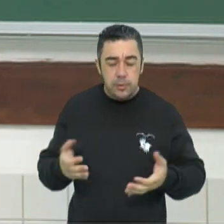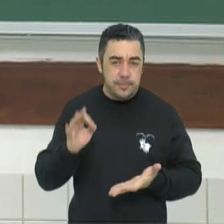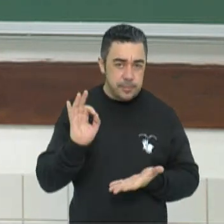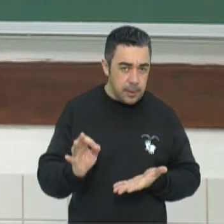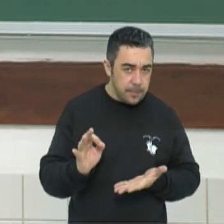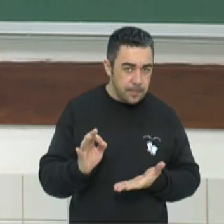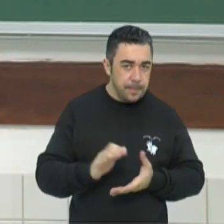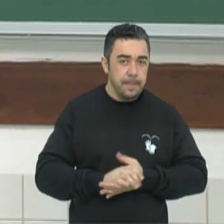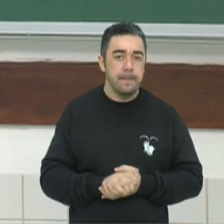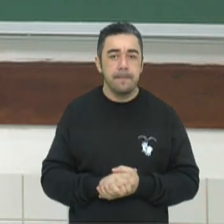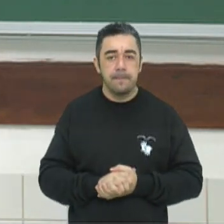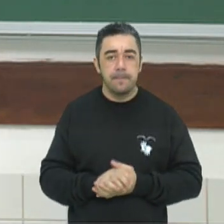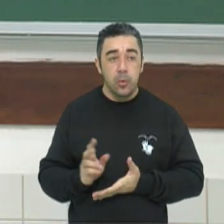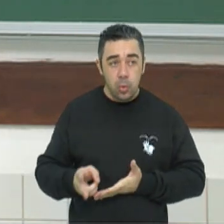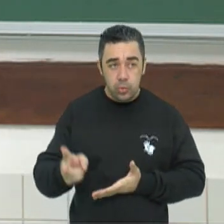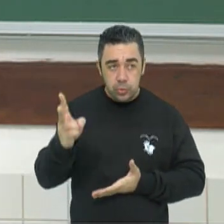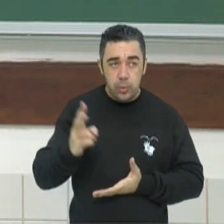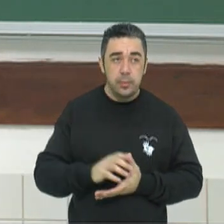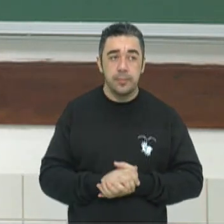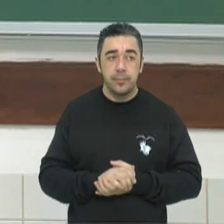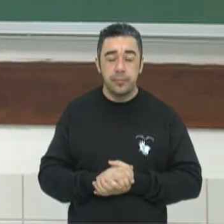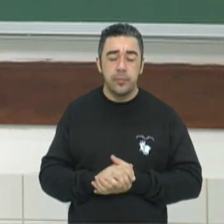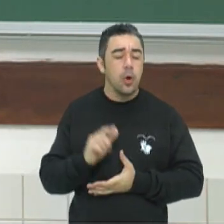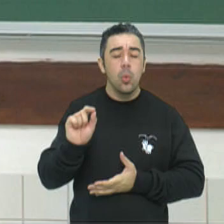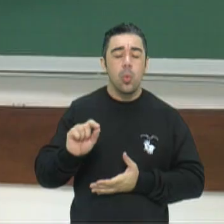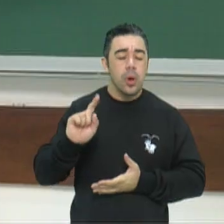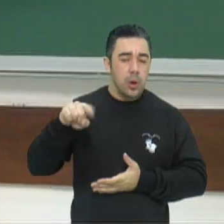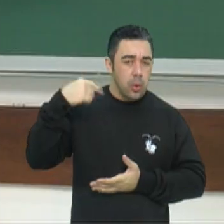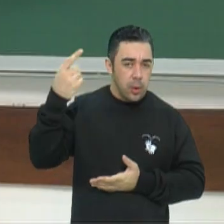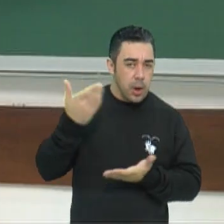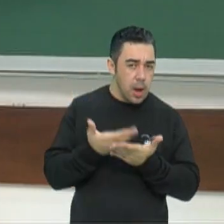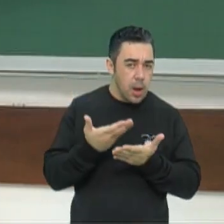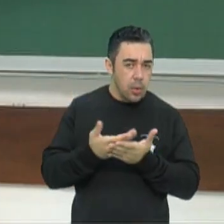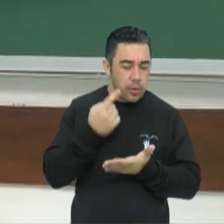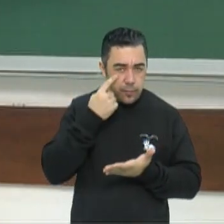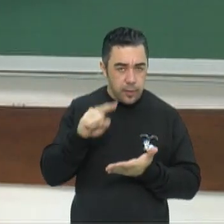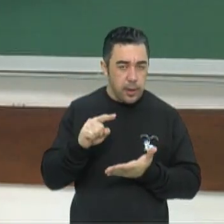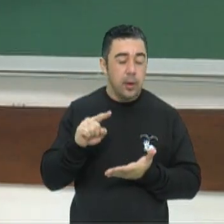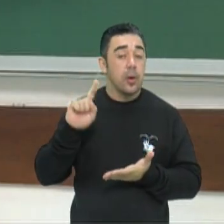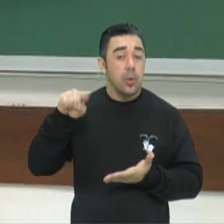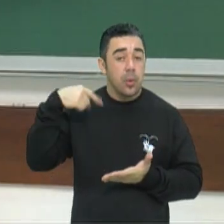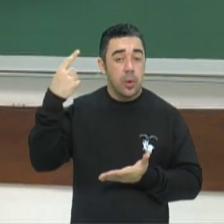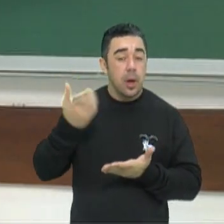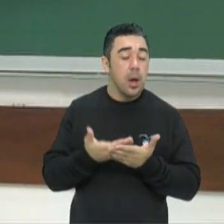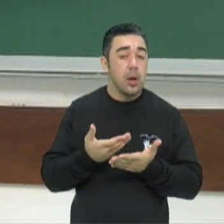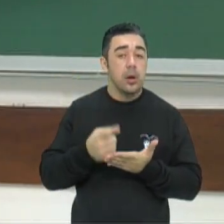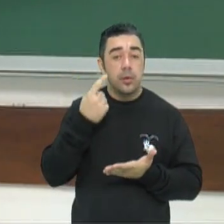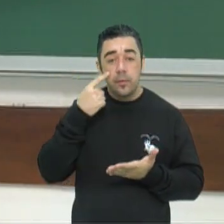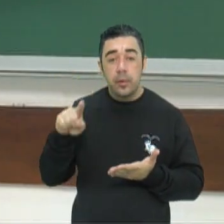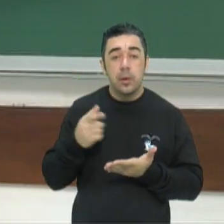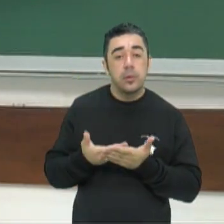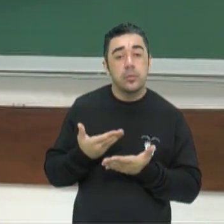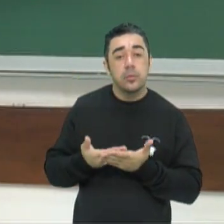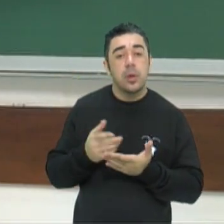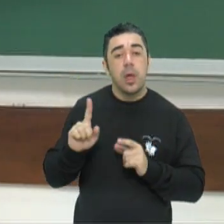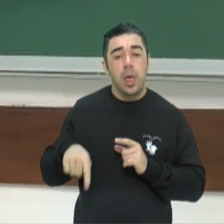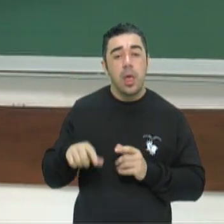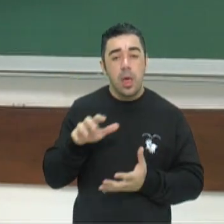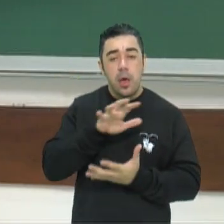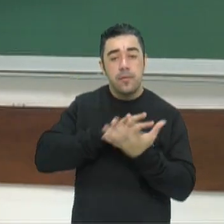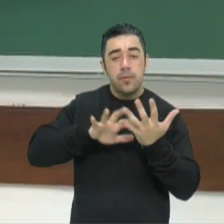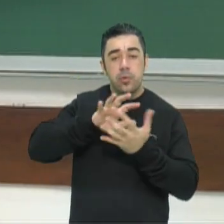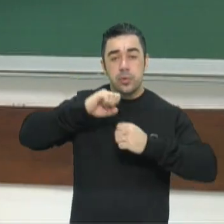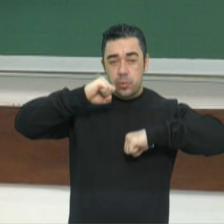certo? E, prosseguindo, o que nós vamos estudar na próxima aula? Na próxima aula, nós vamos estudar sobre a